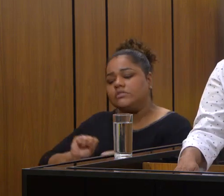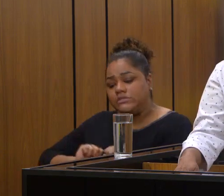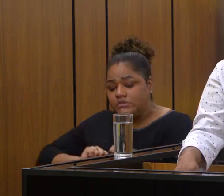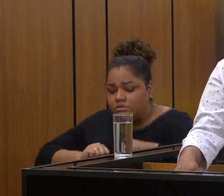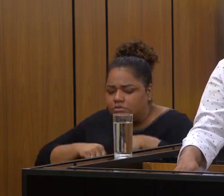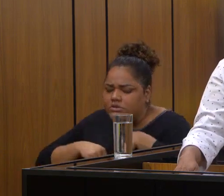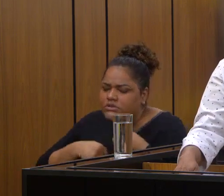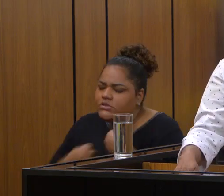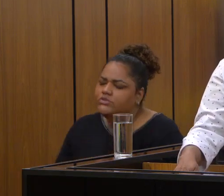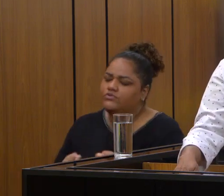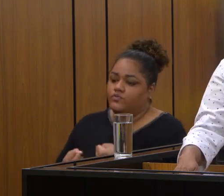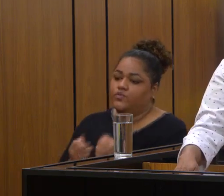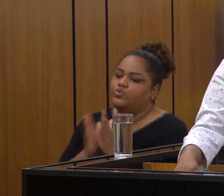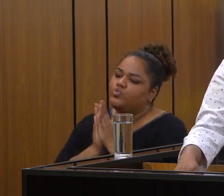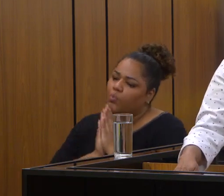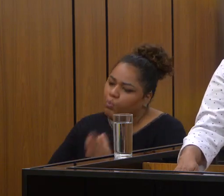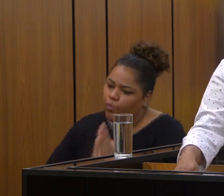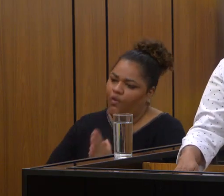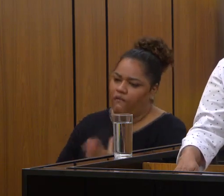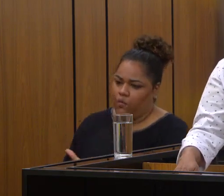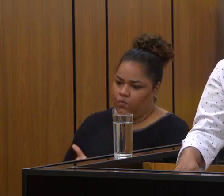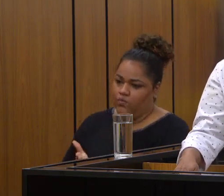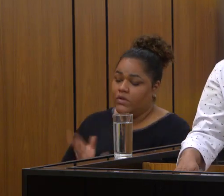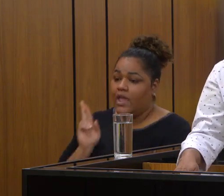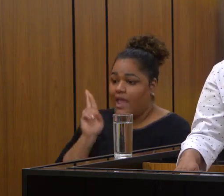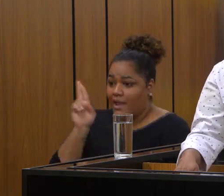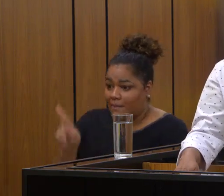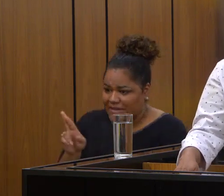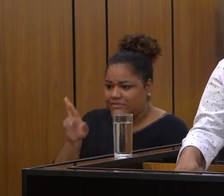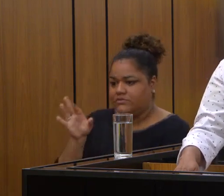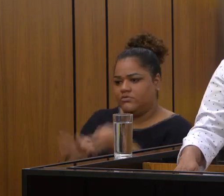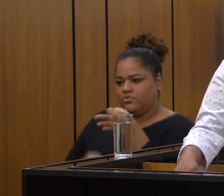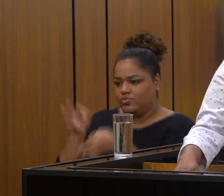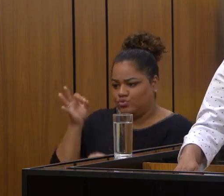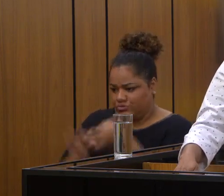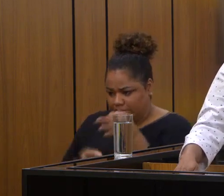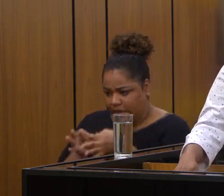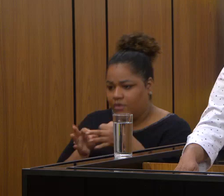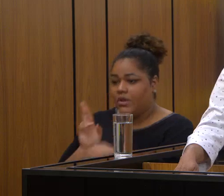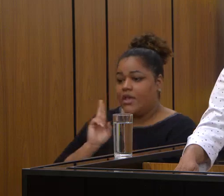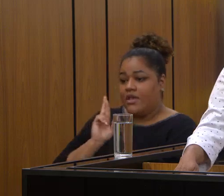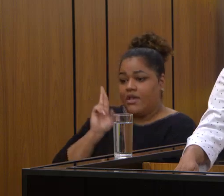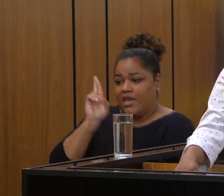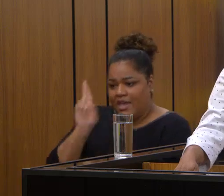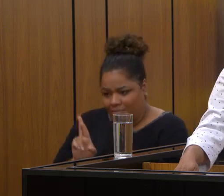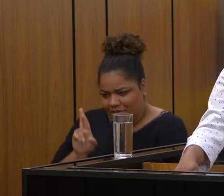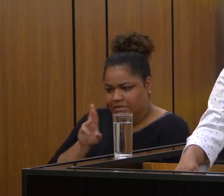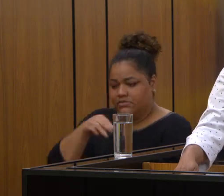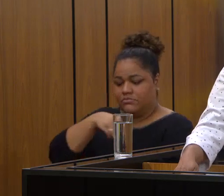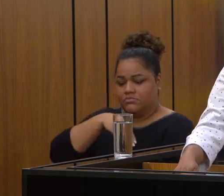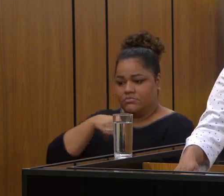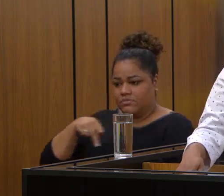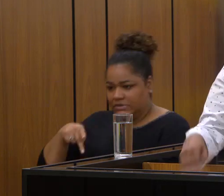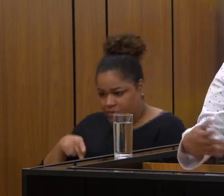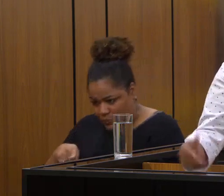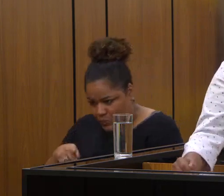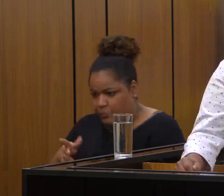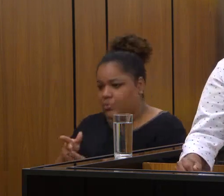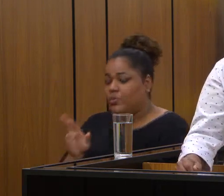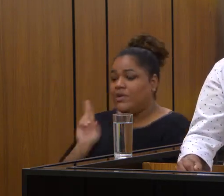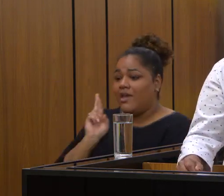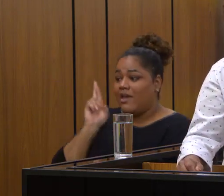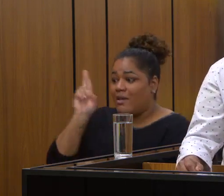representante judiciário representante do Ministério Público como